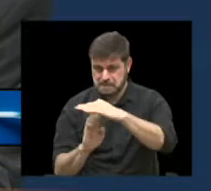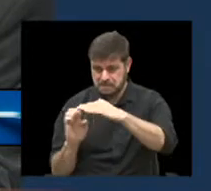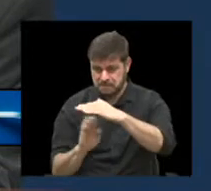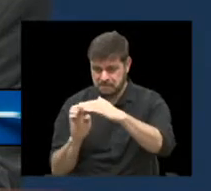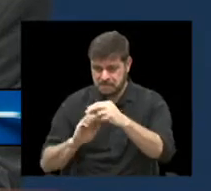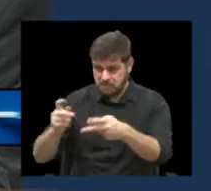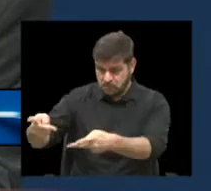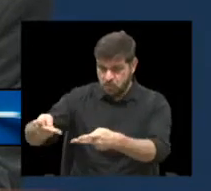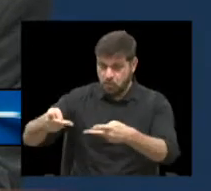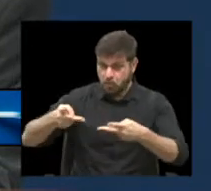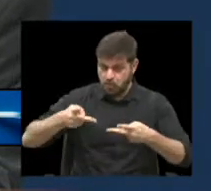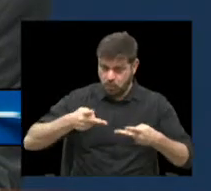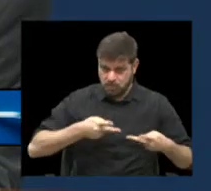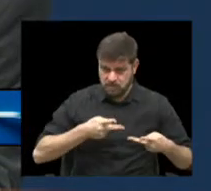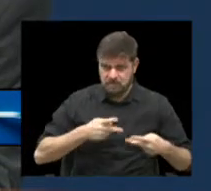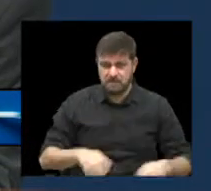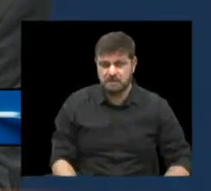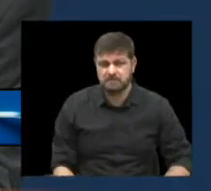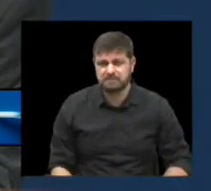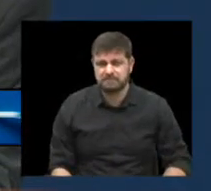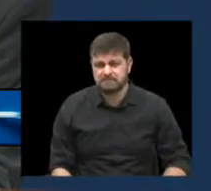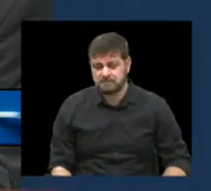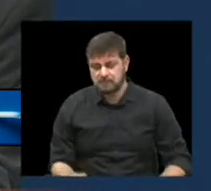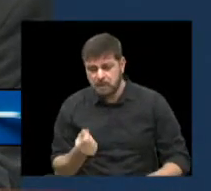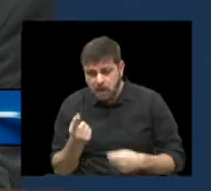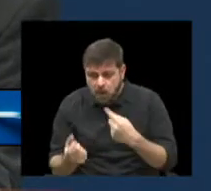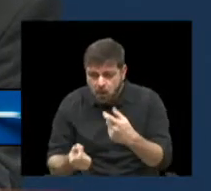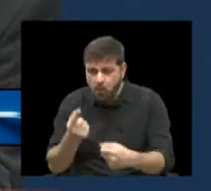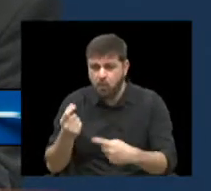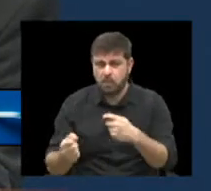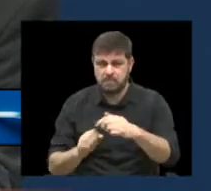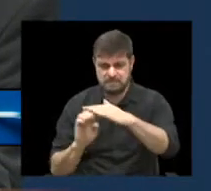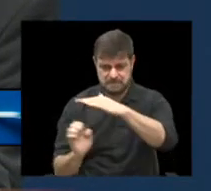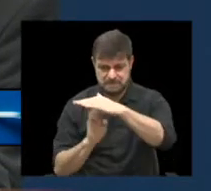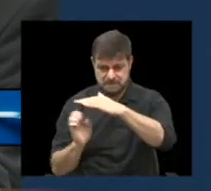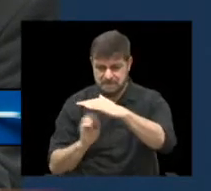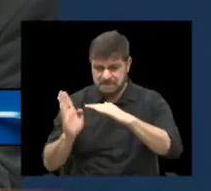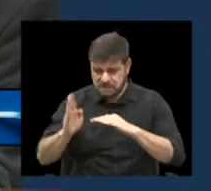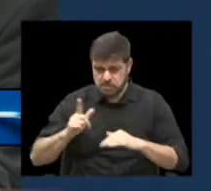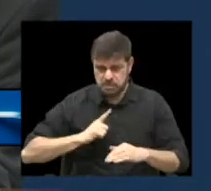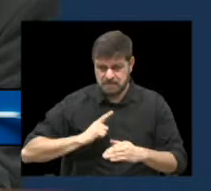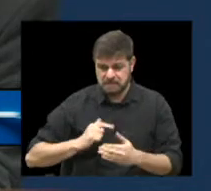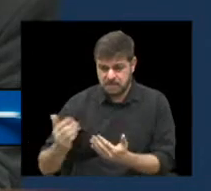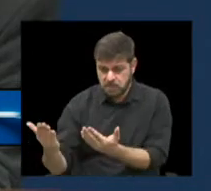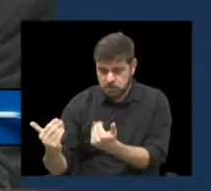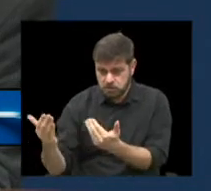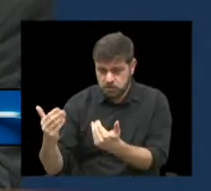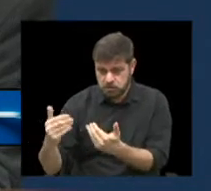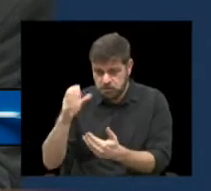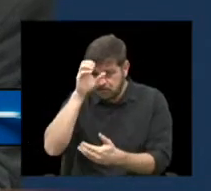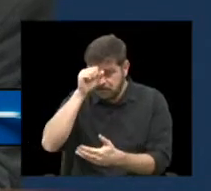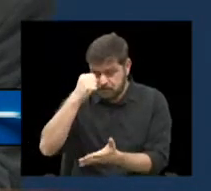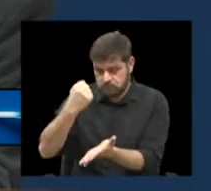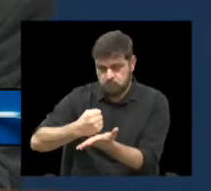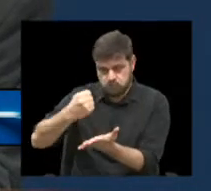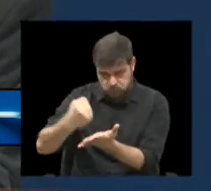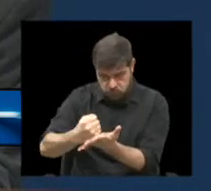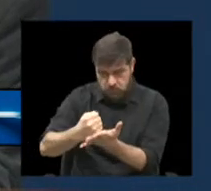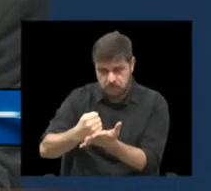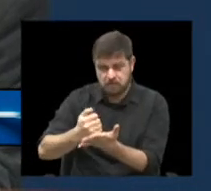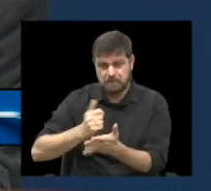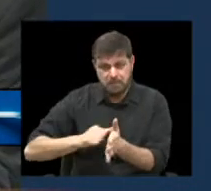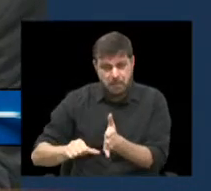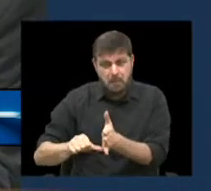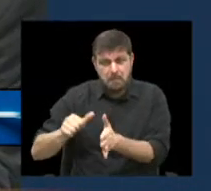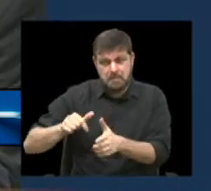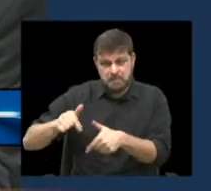maiores empresas da cidade. Algumas delas já cumprem a meta de jovem aprendiz e outras não. Então foi